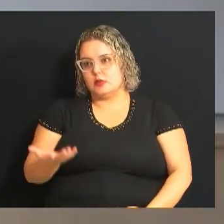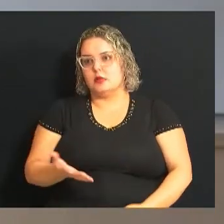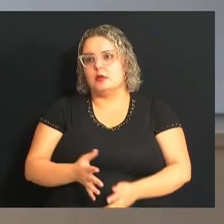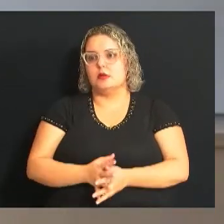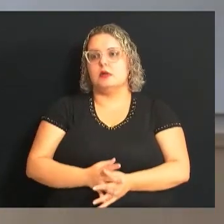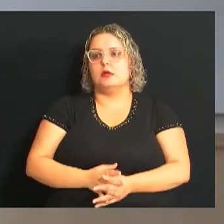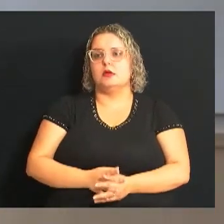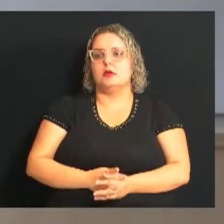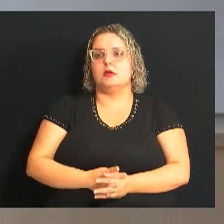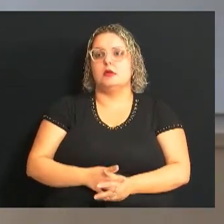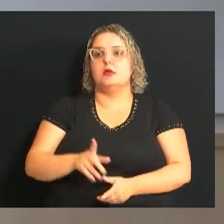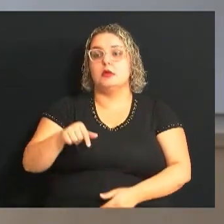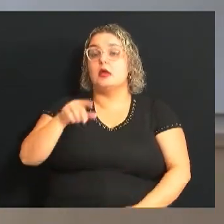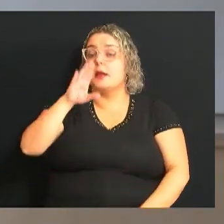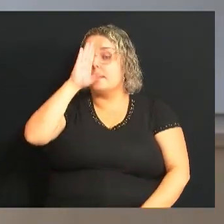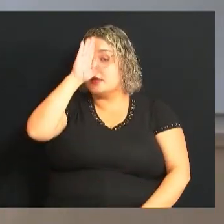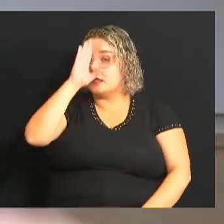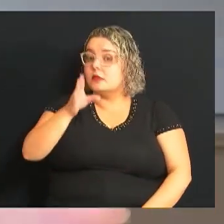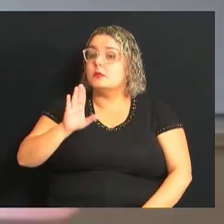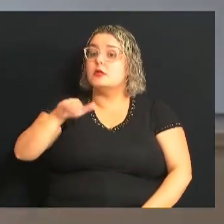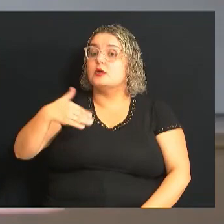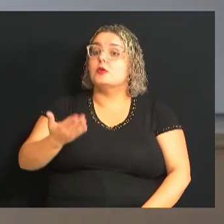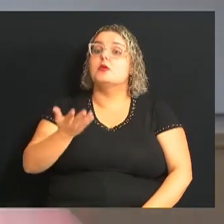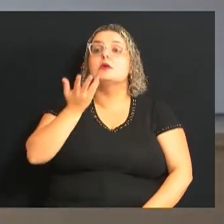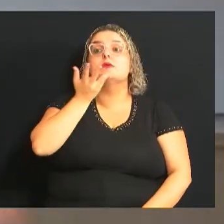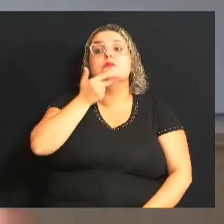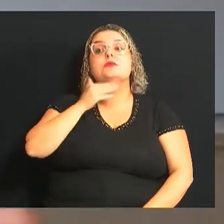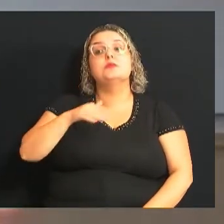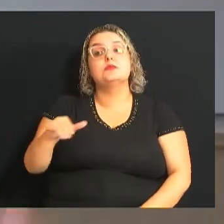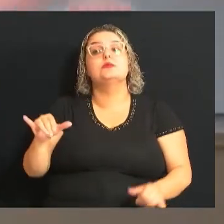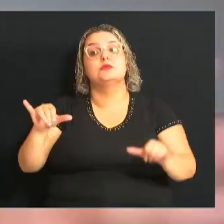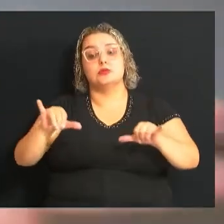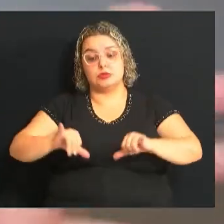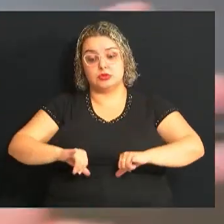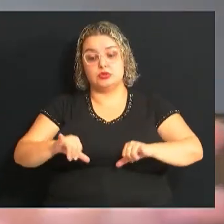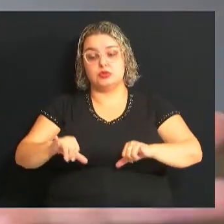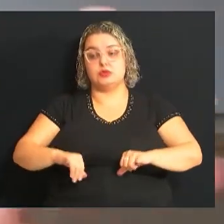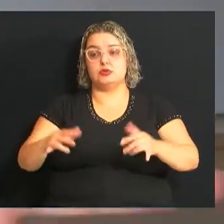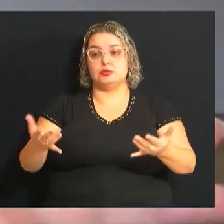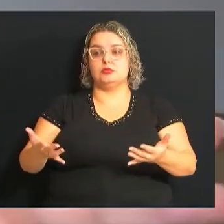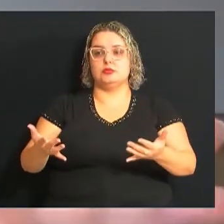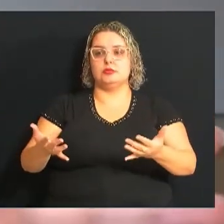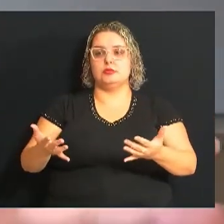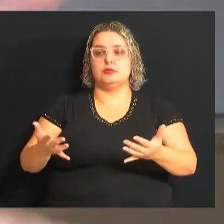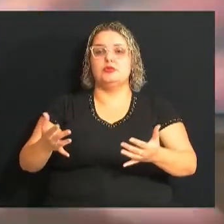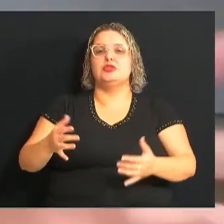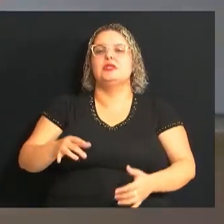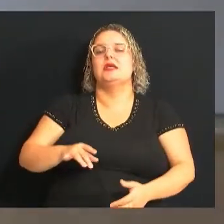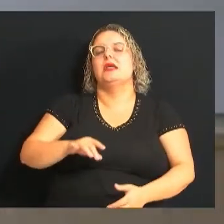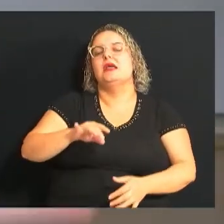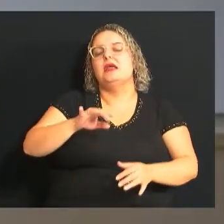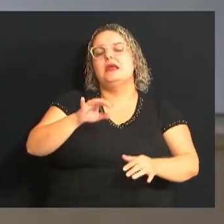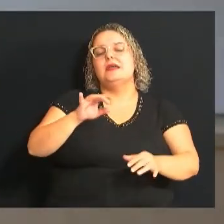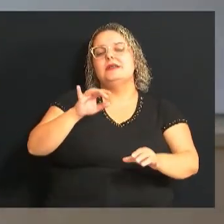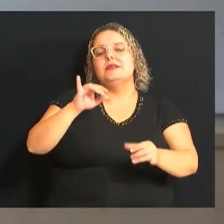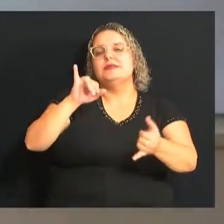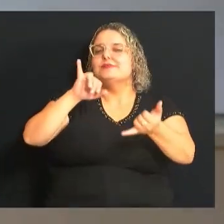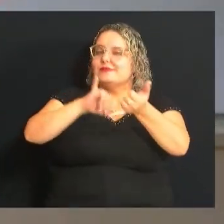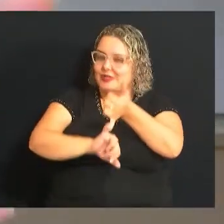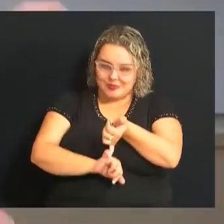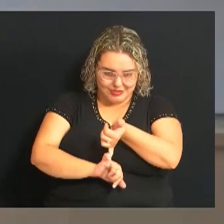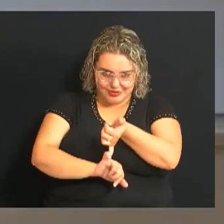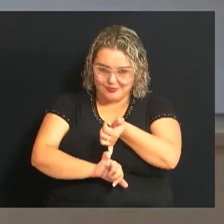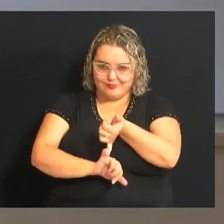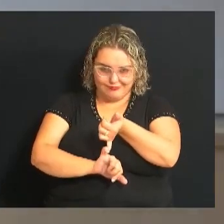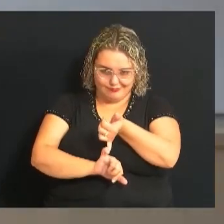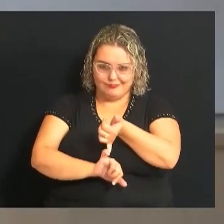é principalmente quando a criança está sofrendo um conflito de fidelidade entre o pai e a mãe. Eu já tive um caso, por exemplo, em